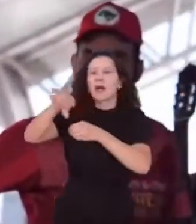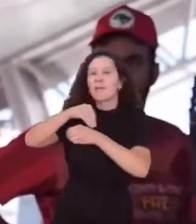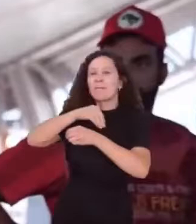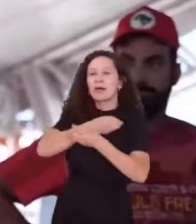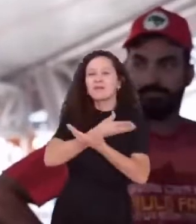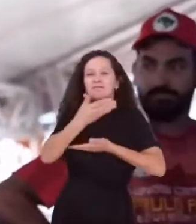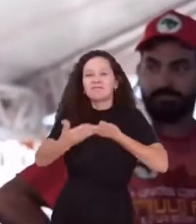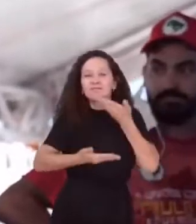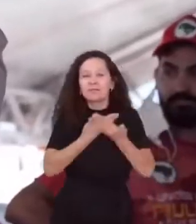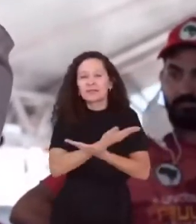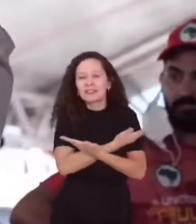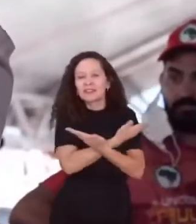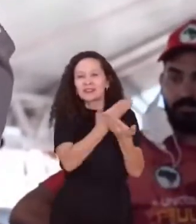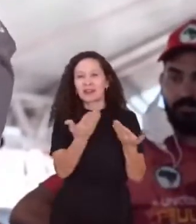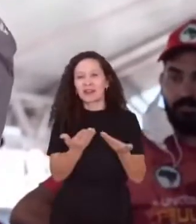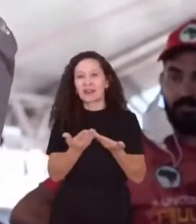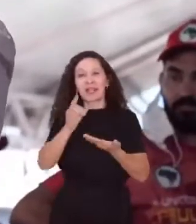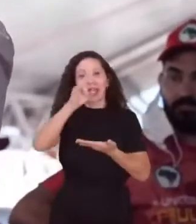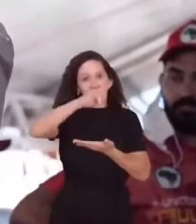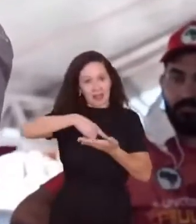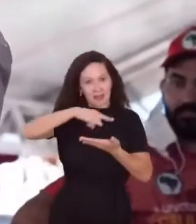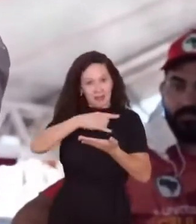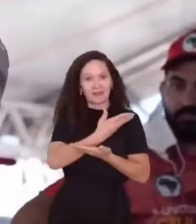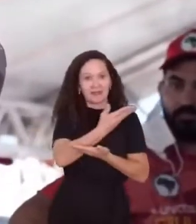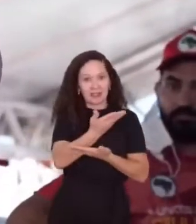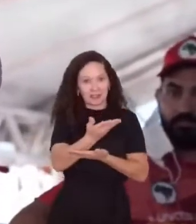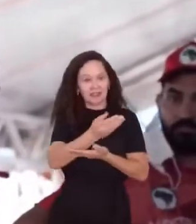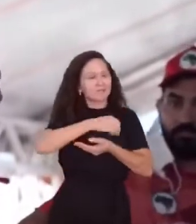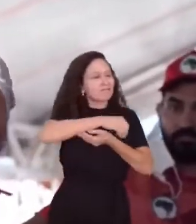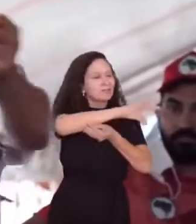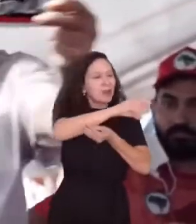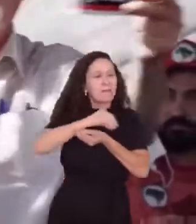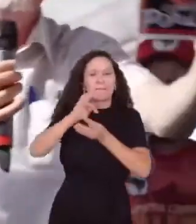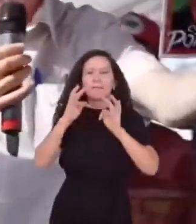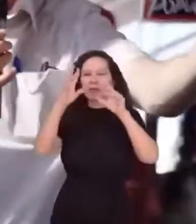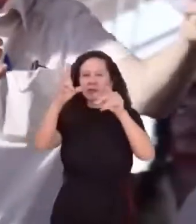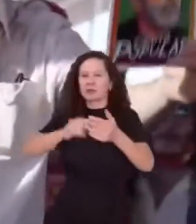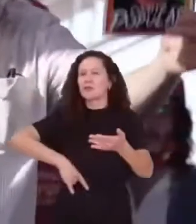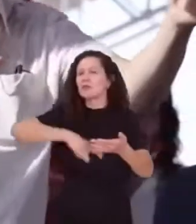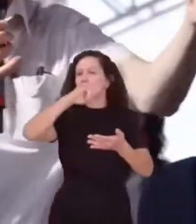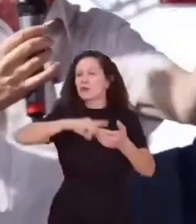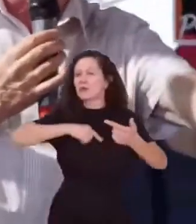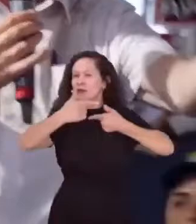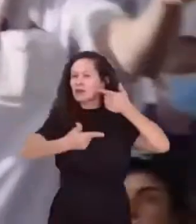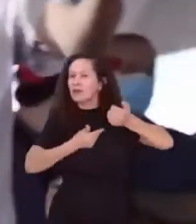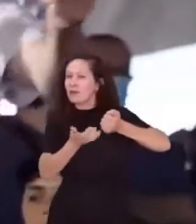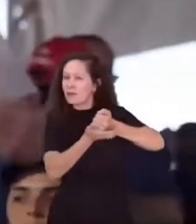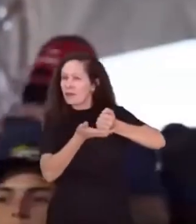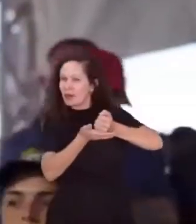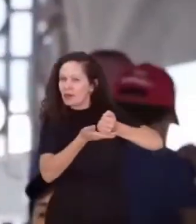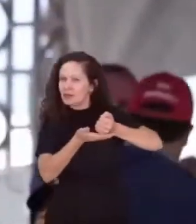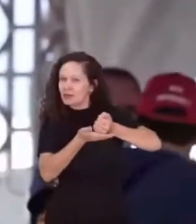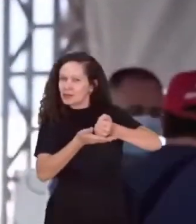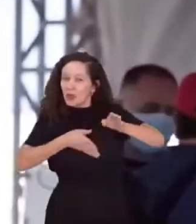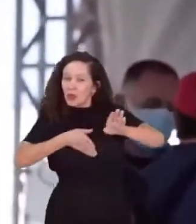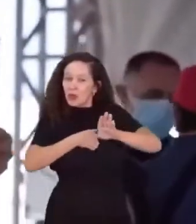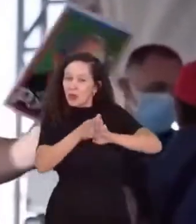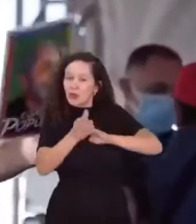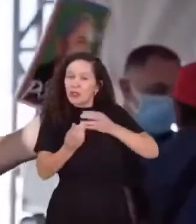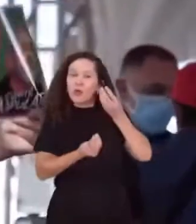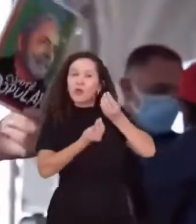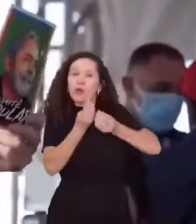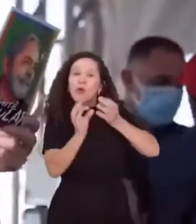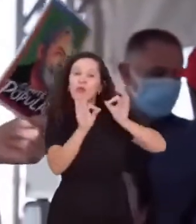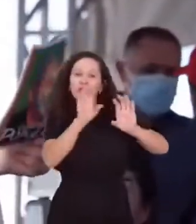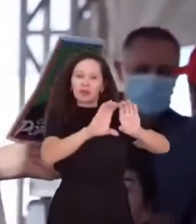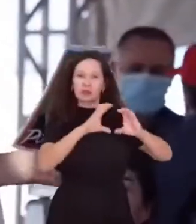essa cartilha. É uma cartilha para trabalho de base, que orienta como organizar o comitê. Senão a